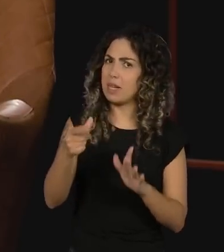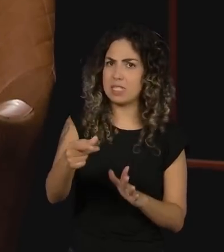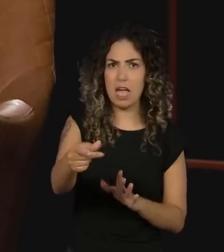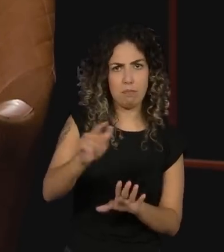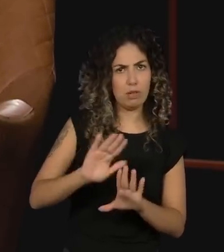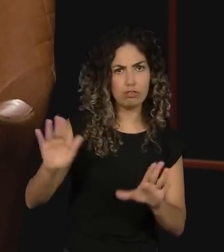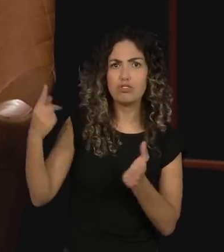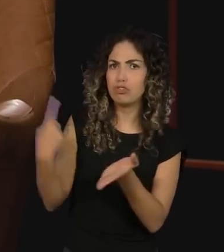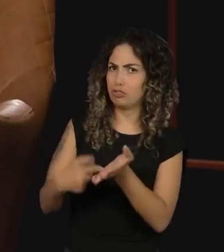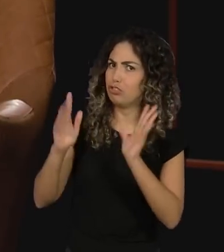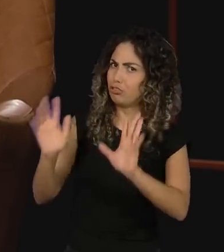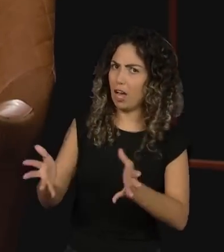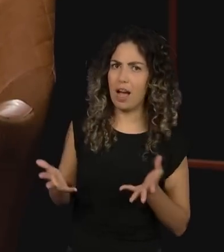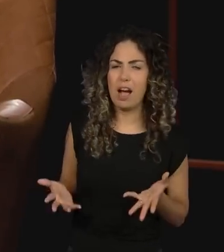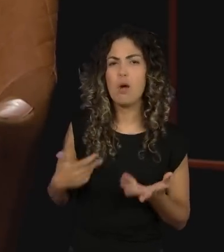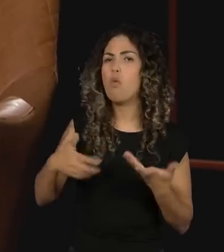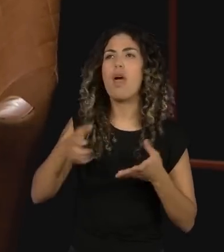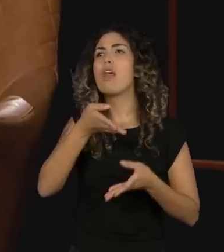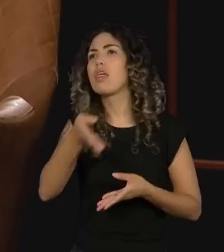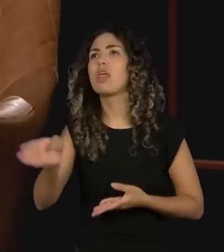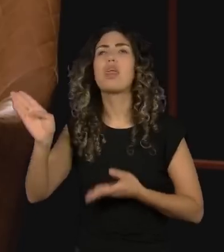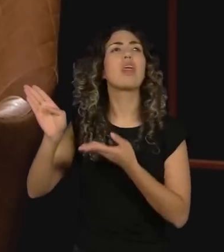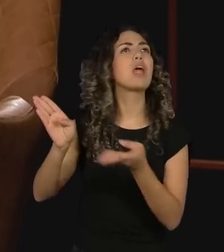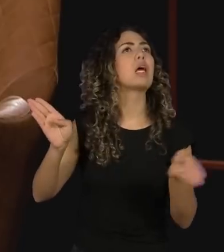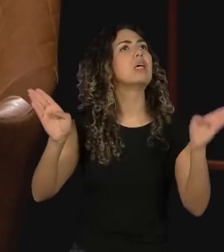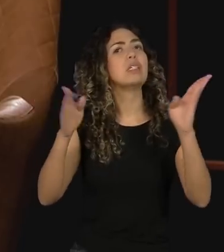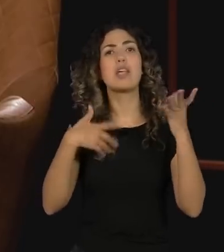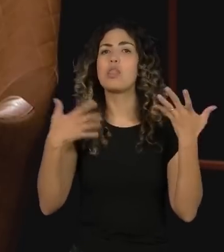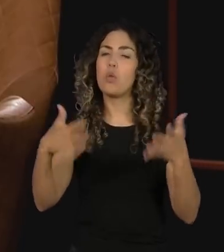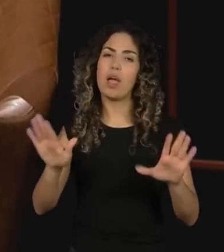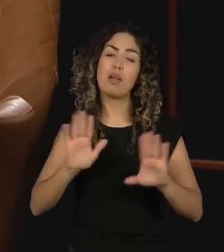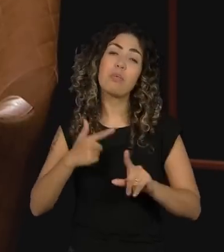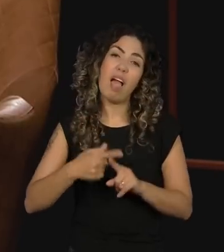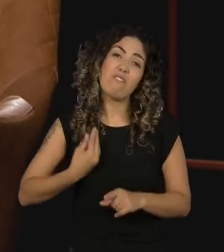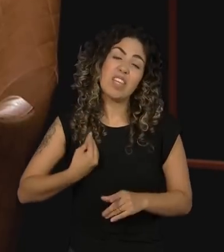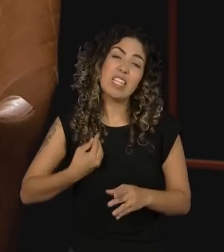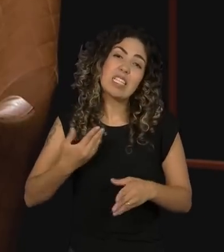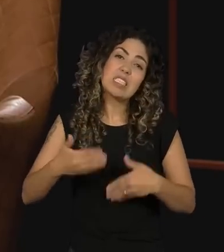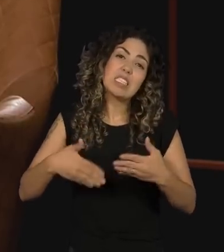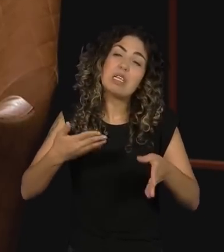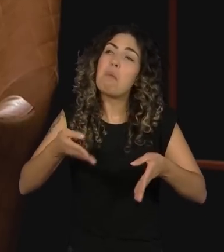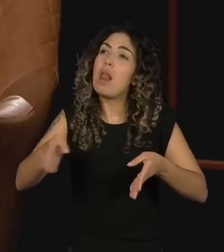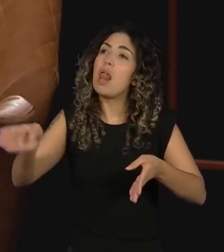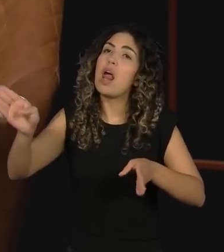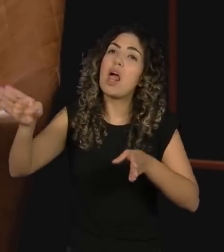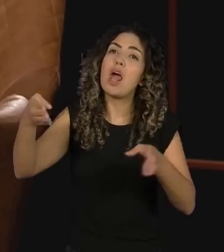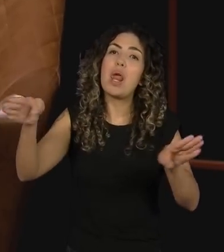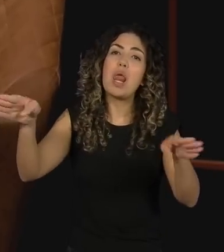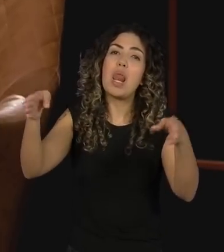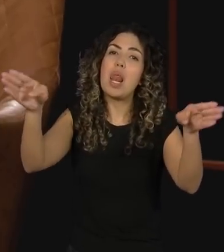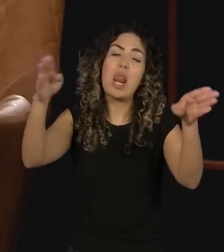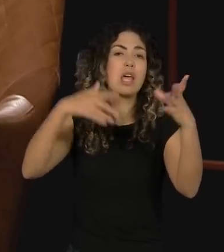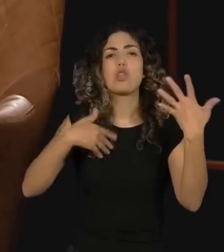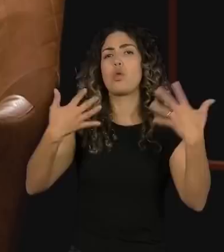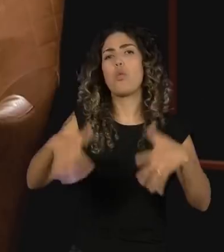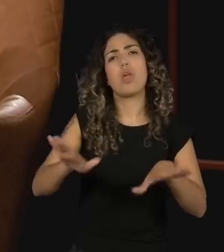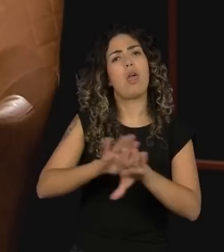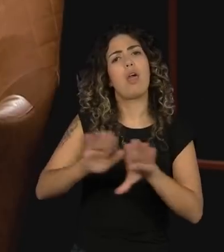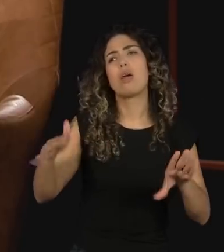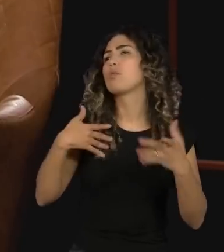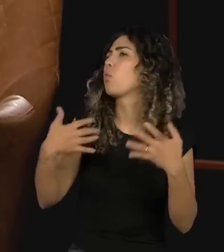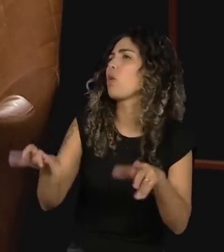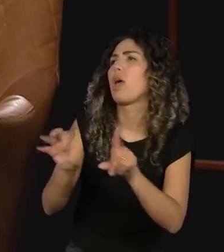que a gente não vai se perder. Como diz o Domingos, a vida separa as pessoas. Então, Pan, eu não quero